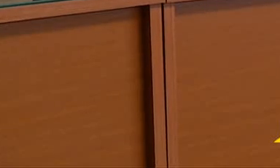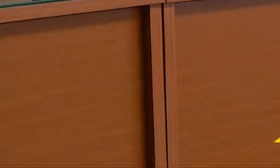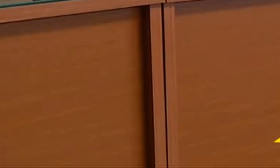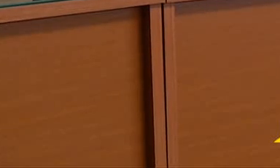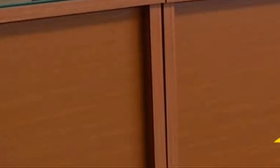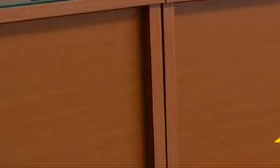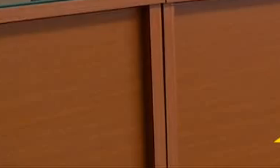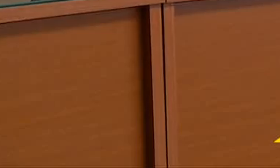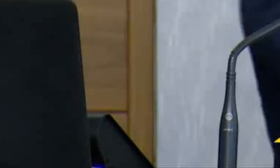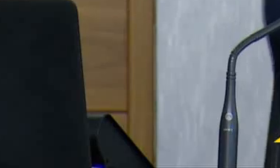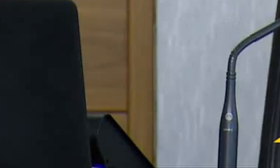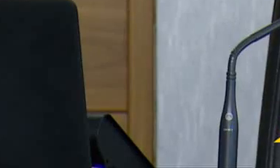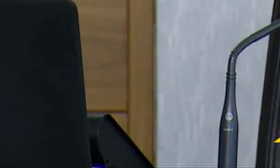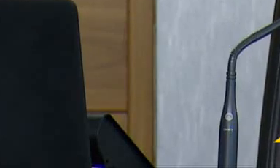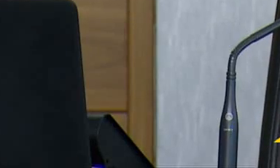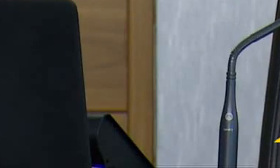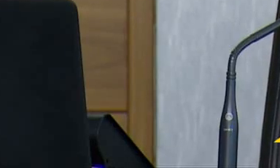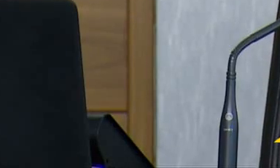O próximo...